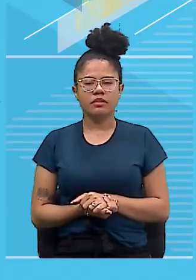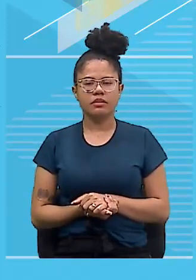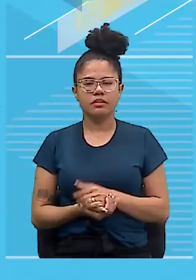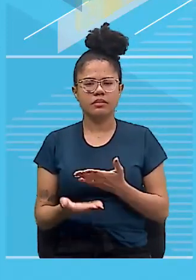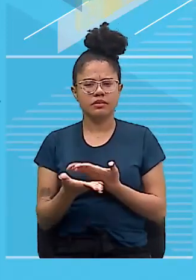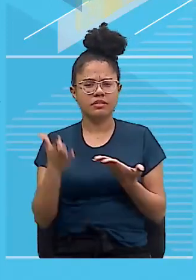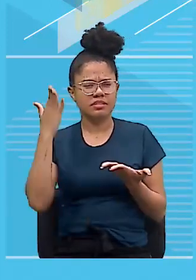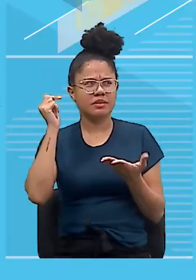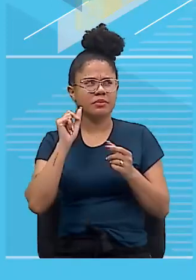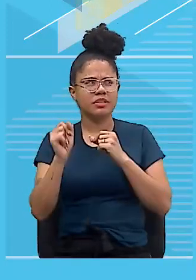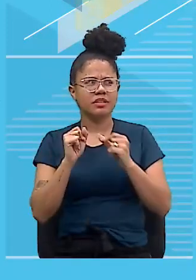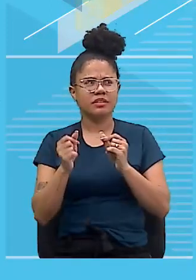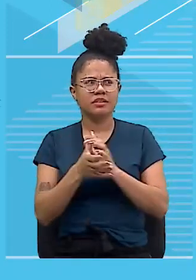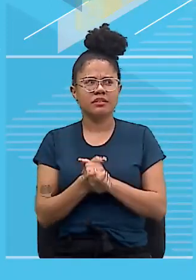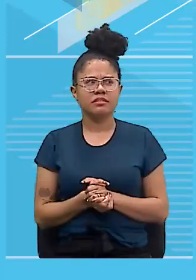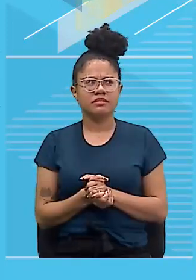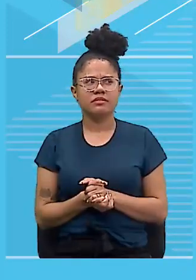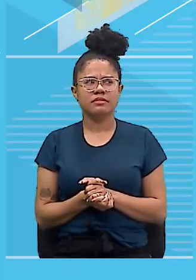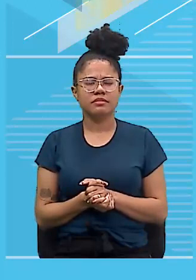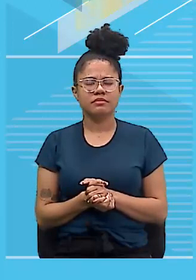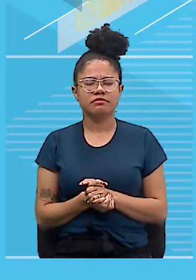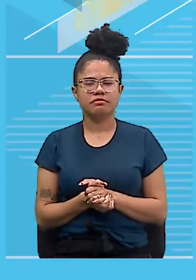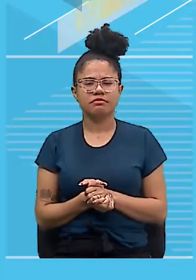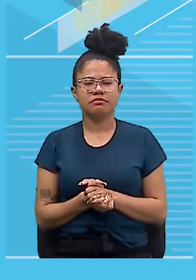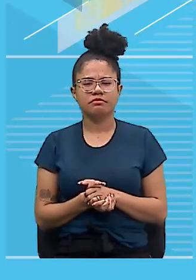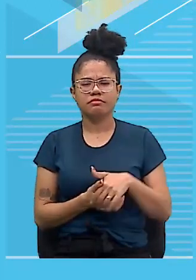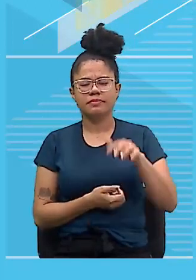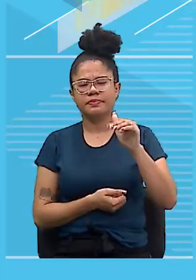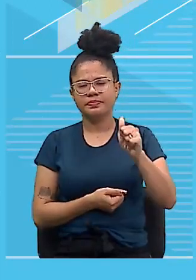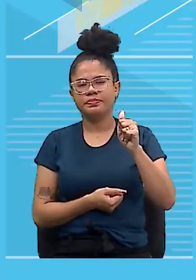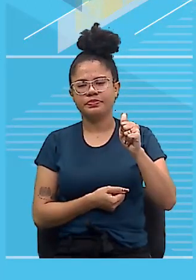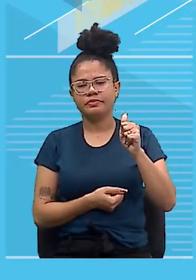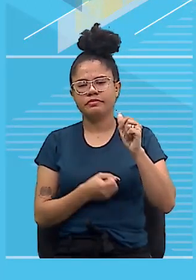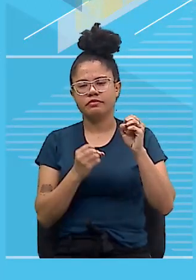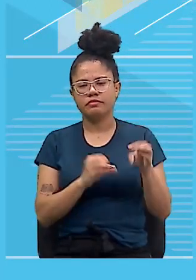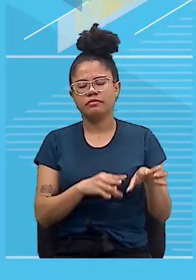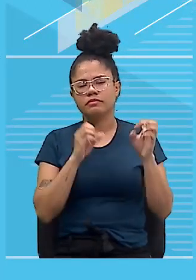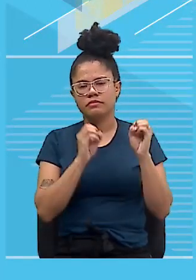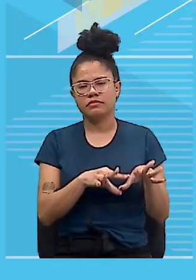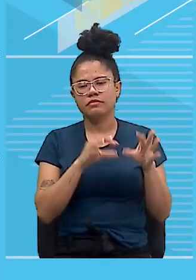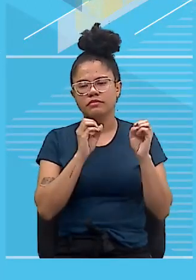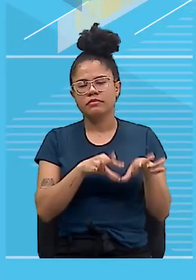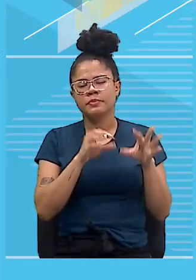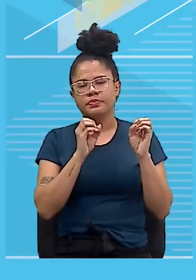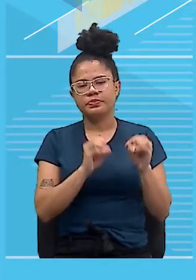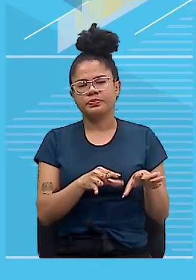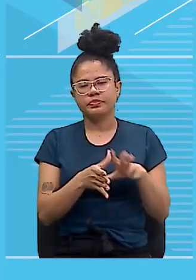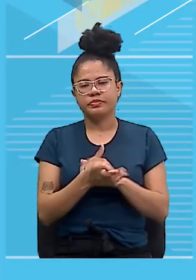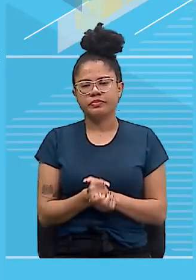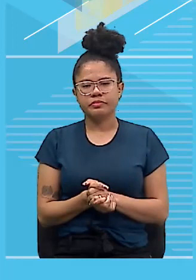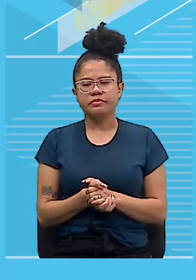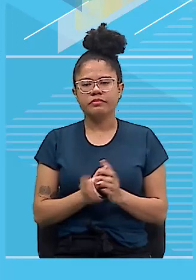significa boko haram a educação ocidental é